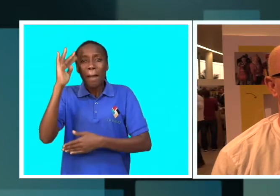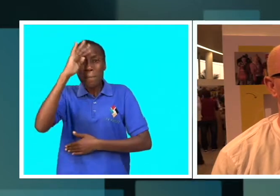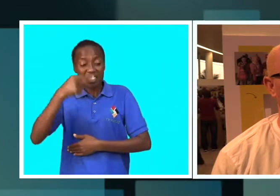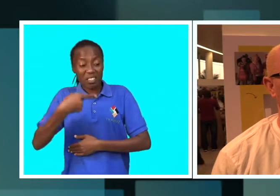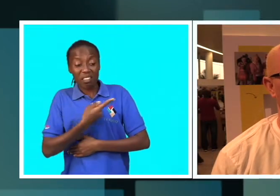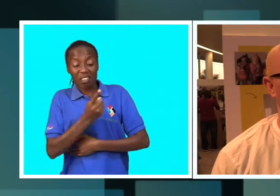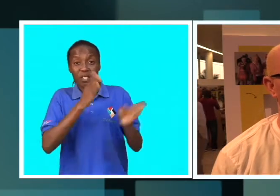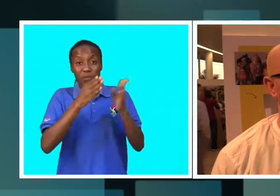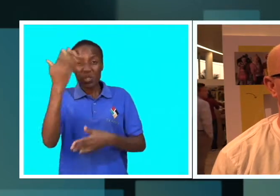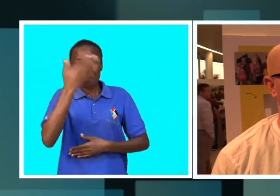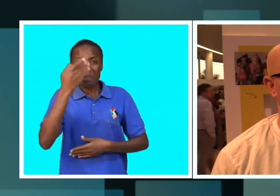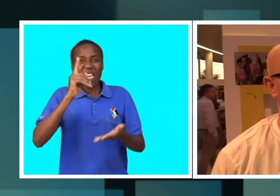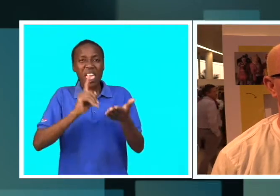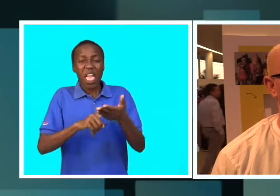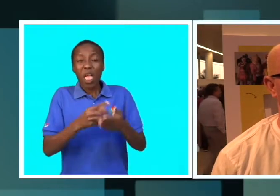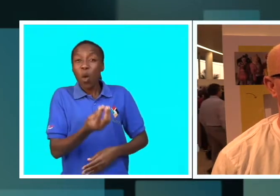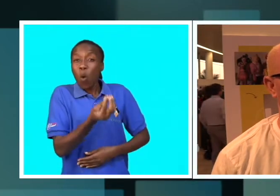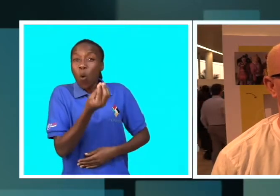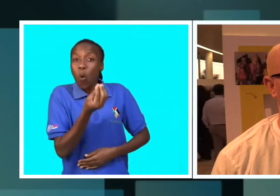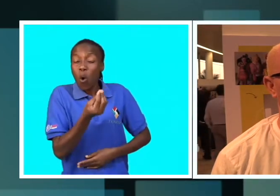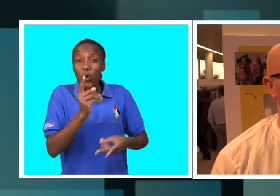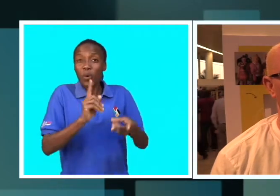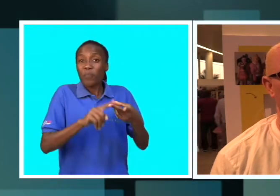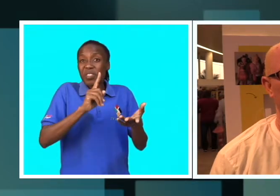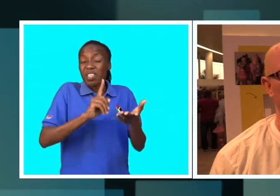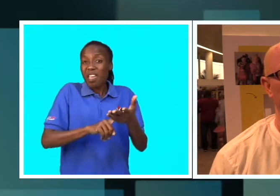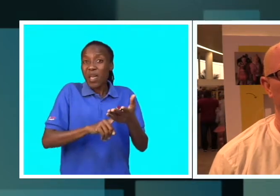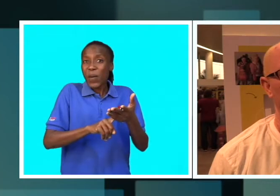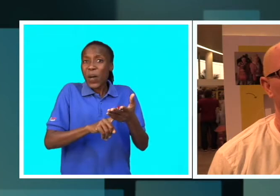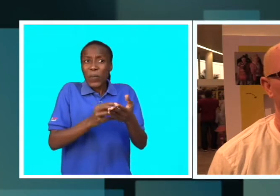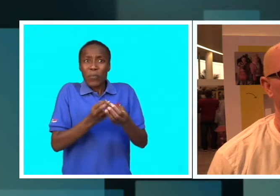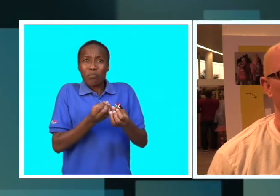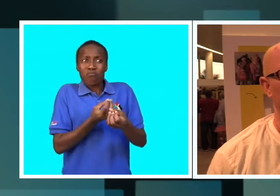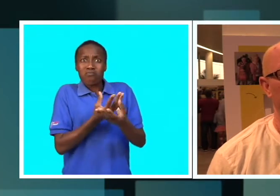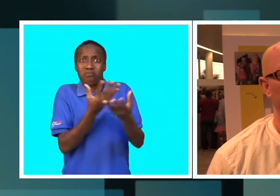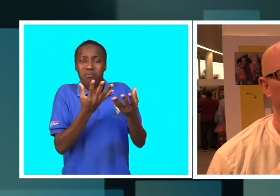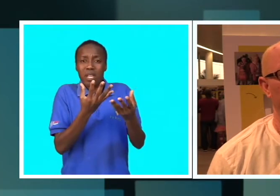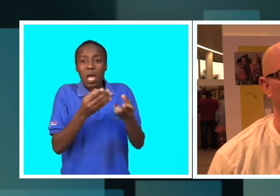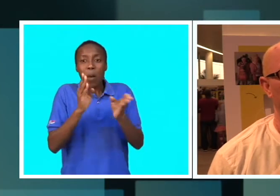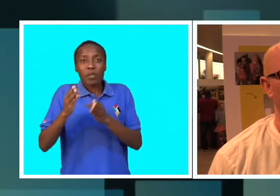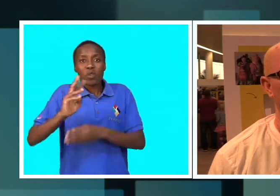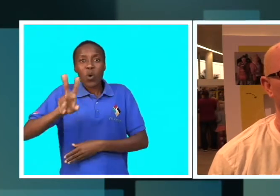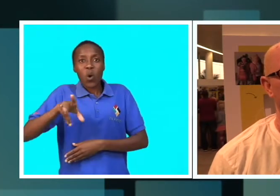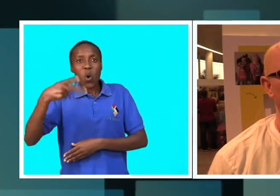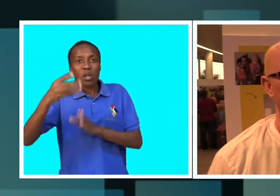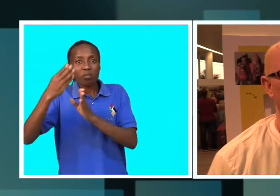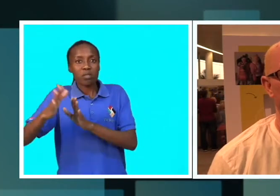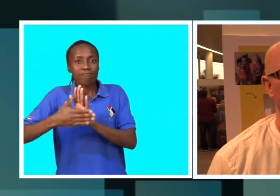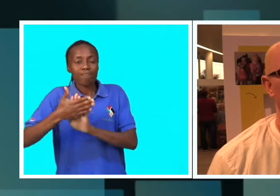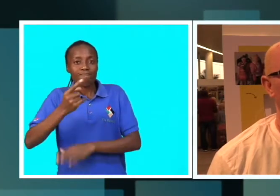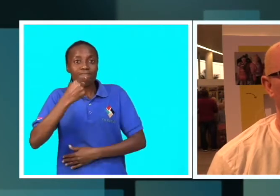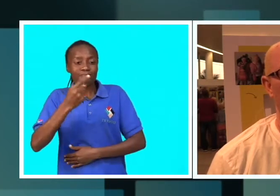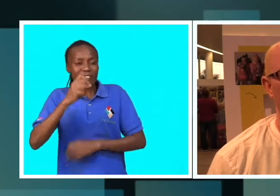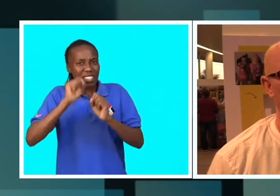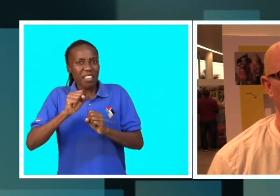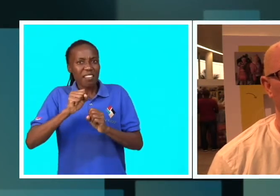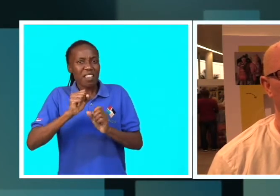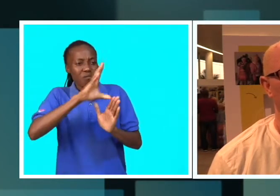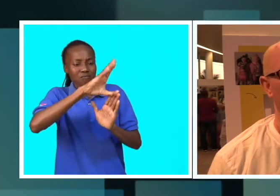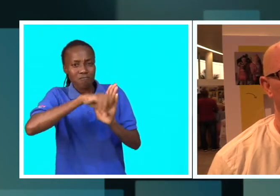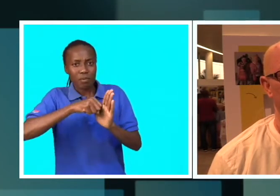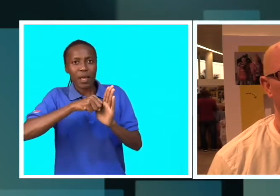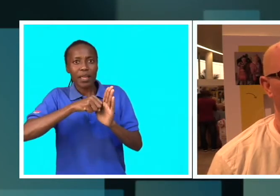que pensam que os albinos são diamantes, são ouros, esses que andam a manipular a vida dos